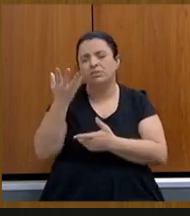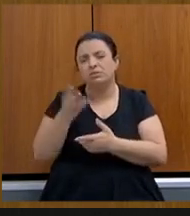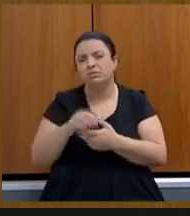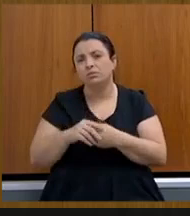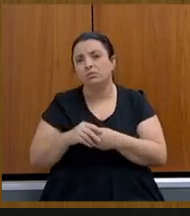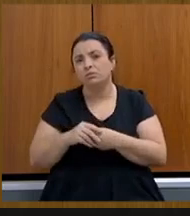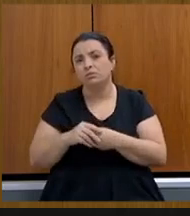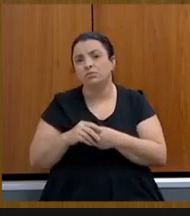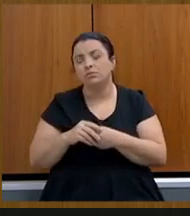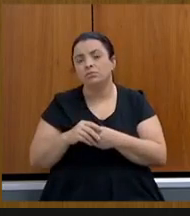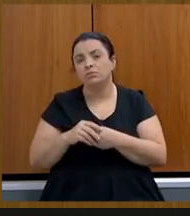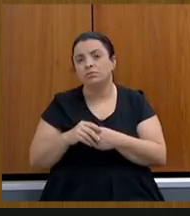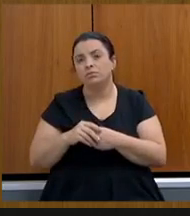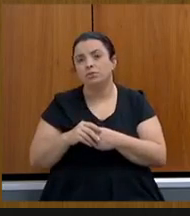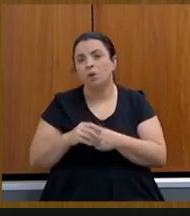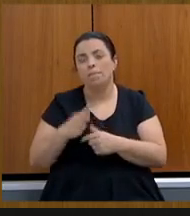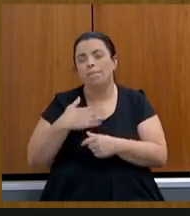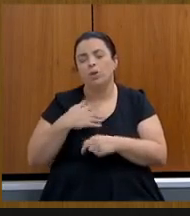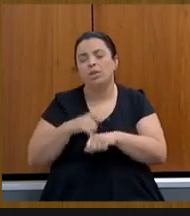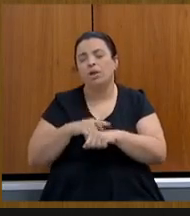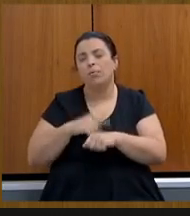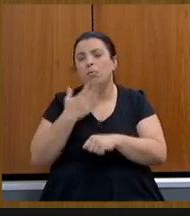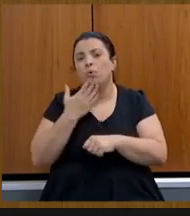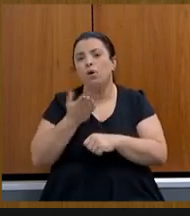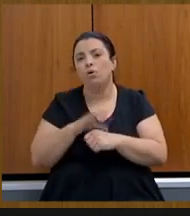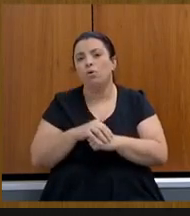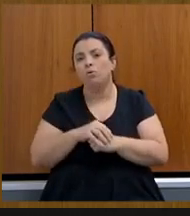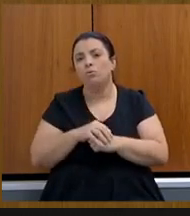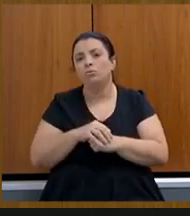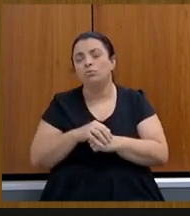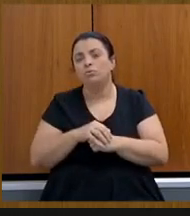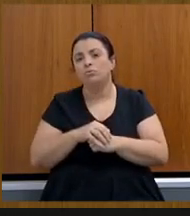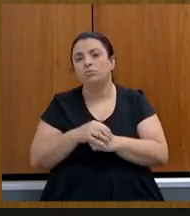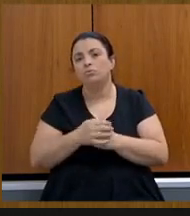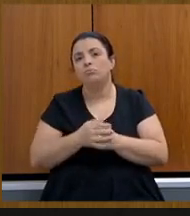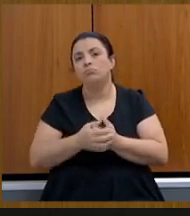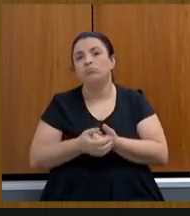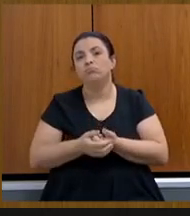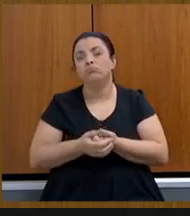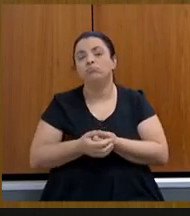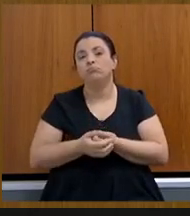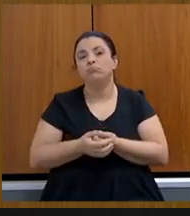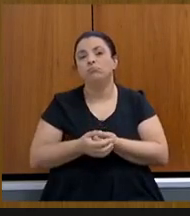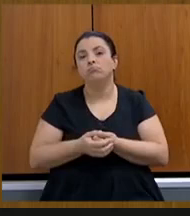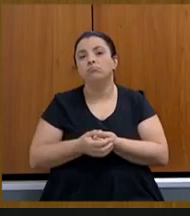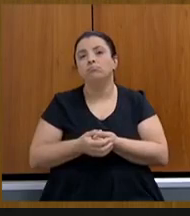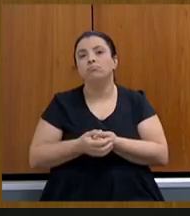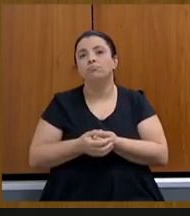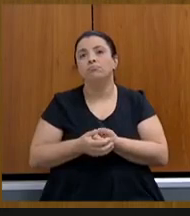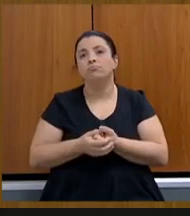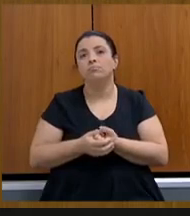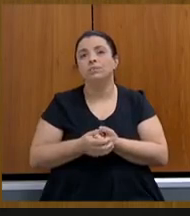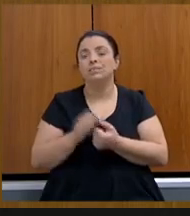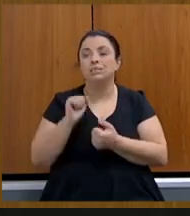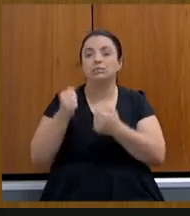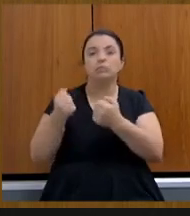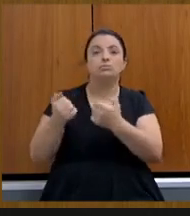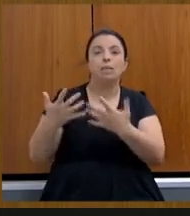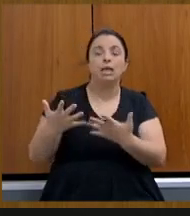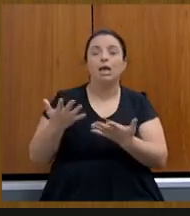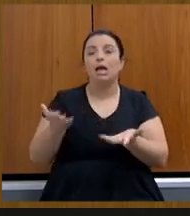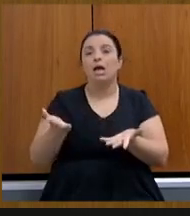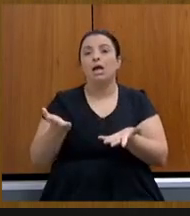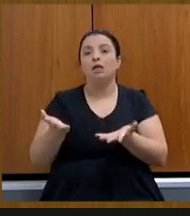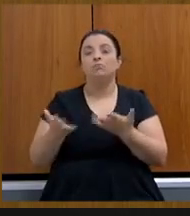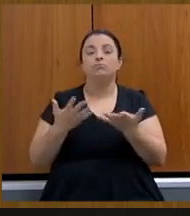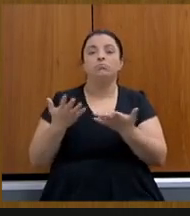um e não E ai ai se puder a minha sinalizar